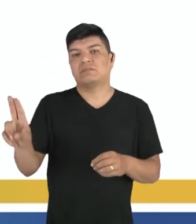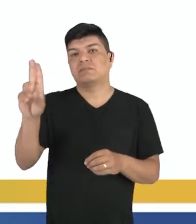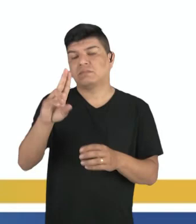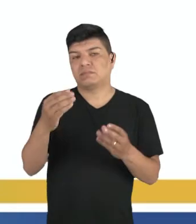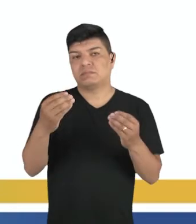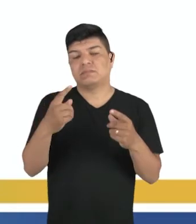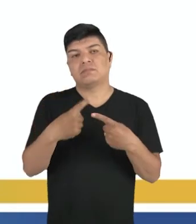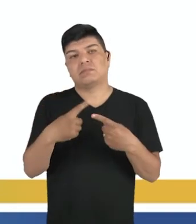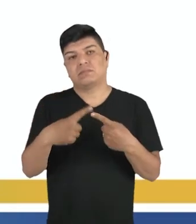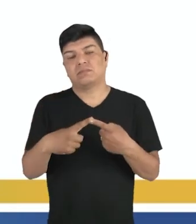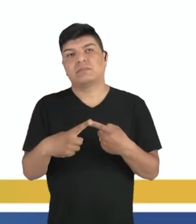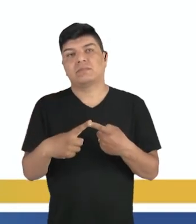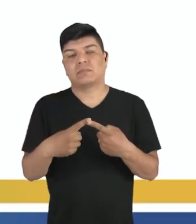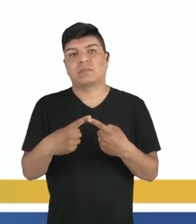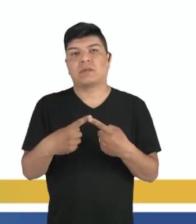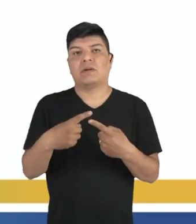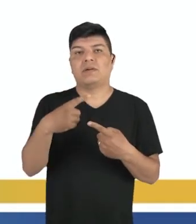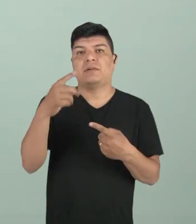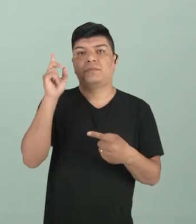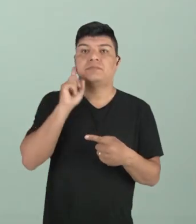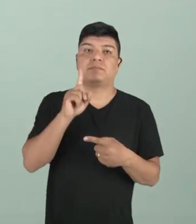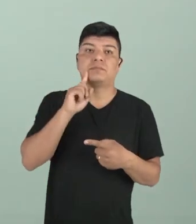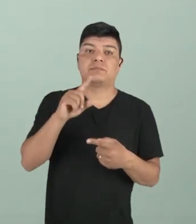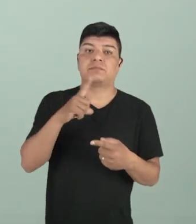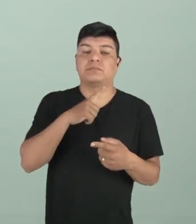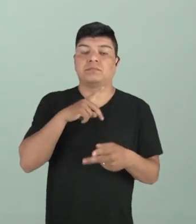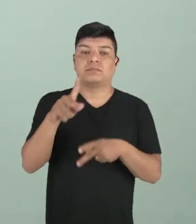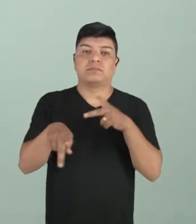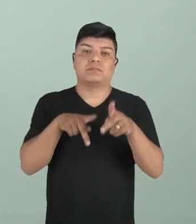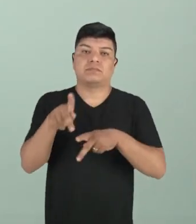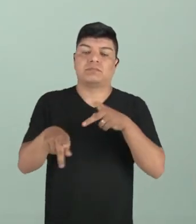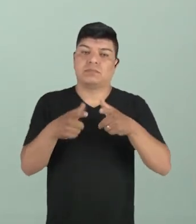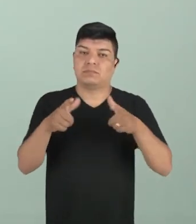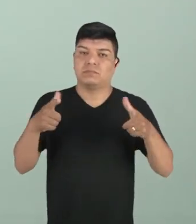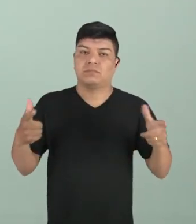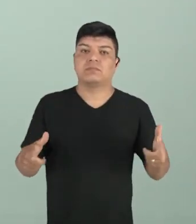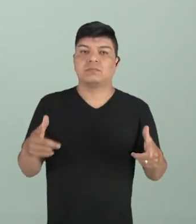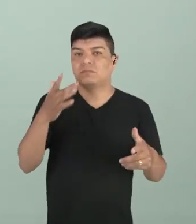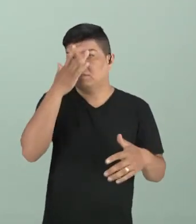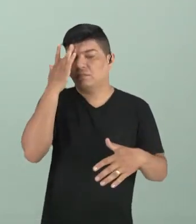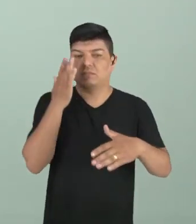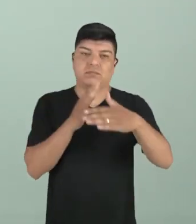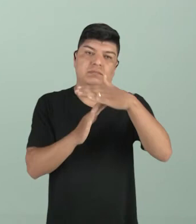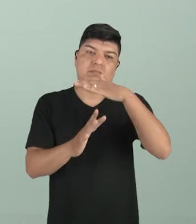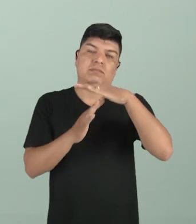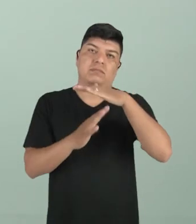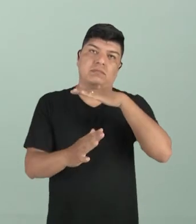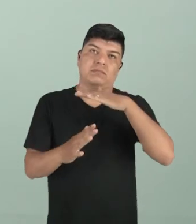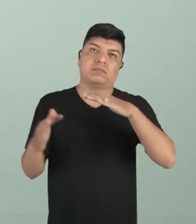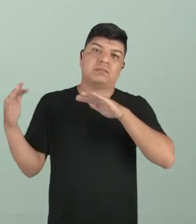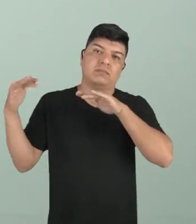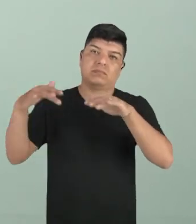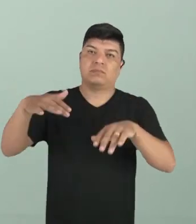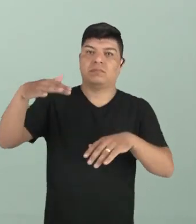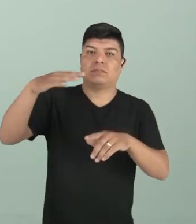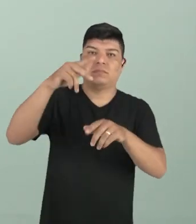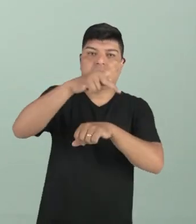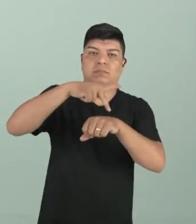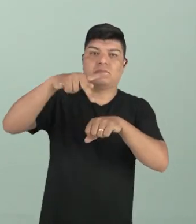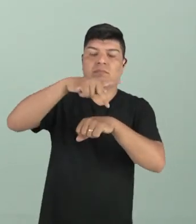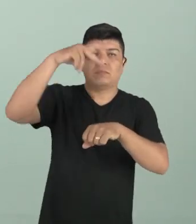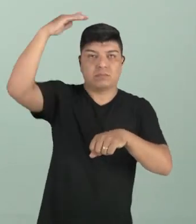né? Porque dentro dos Estados Unidos existe uma grande população ali de imigrantes, né? Advindos ali do México,